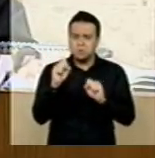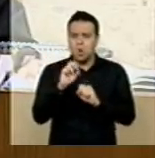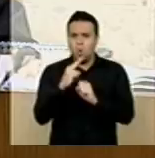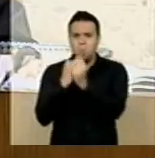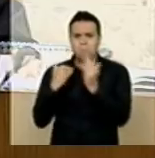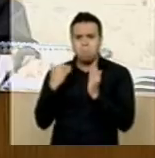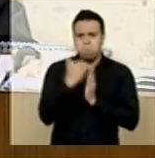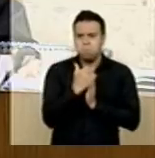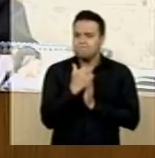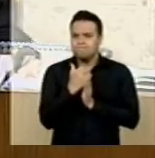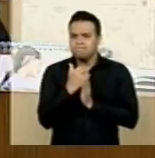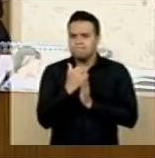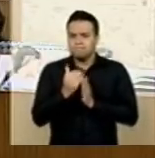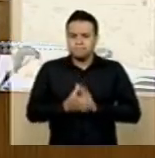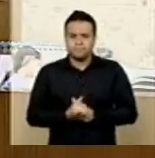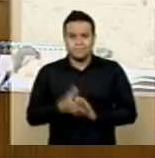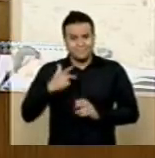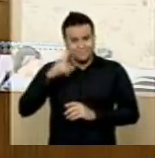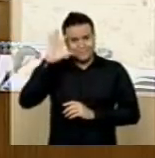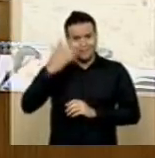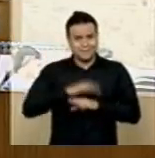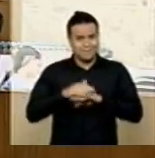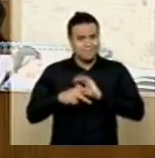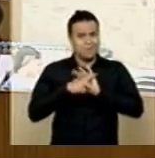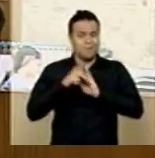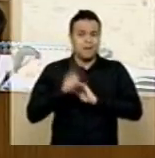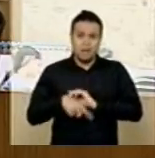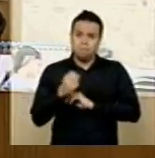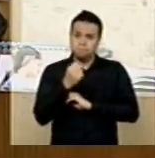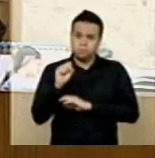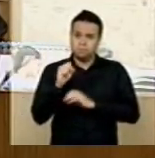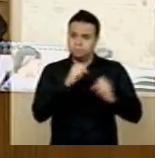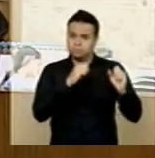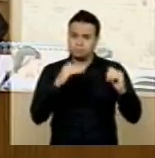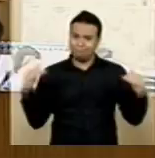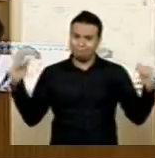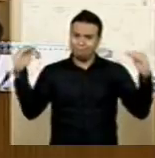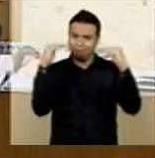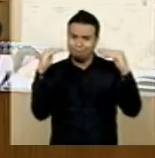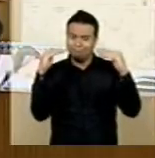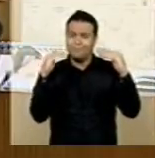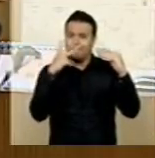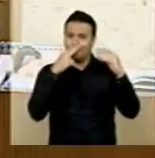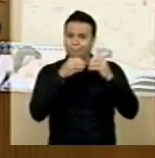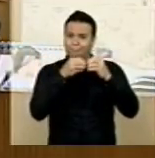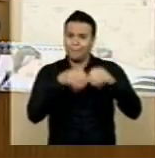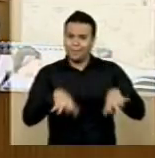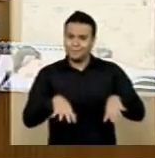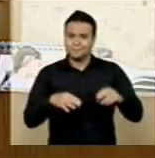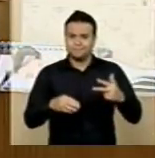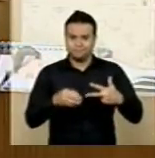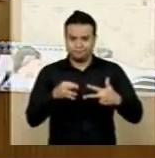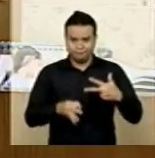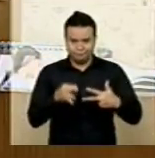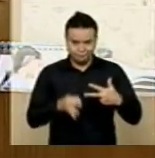imprimam as suas próprias decisões, a autoridade do Poder Judiciário fica abalada. Portanto,